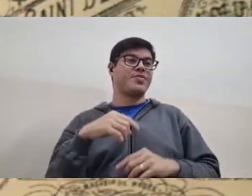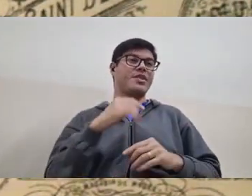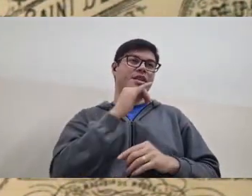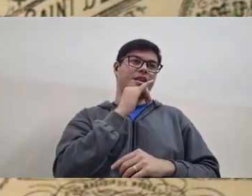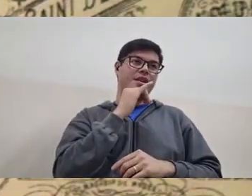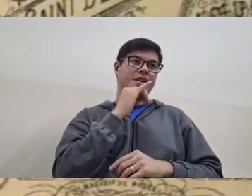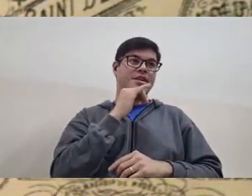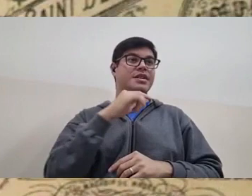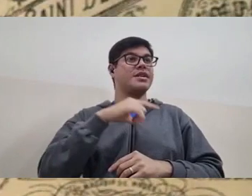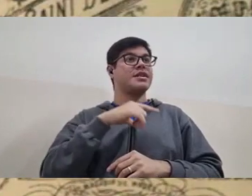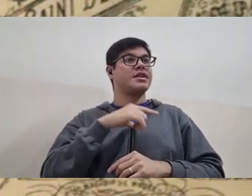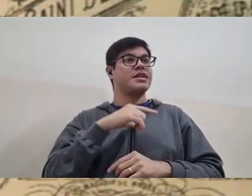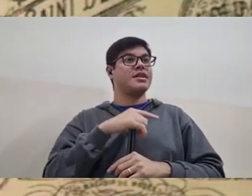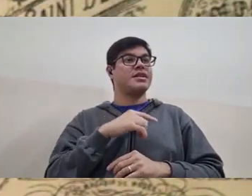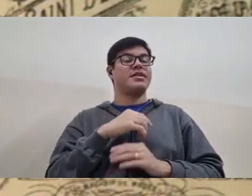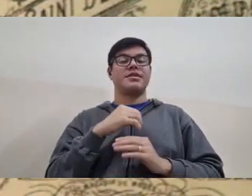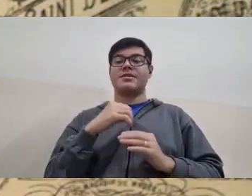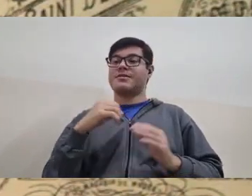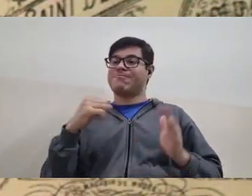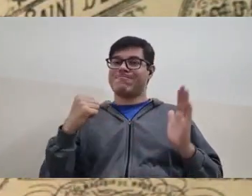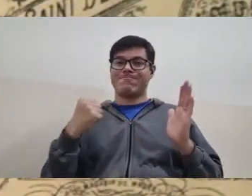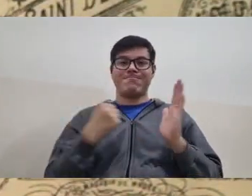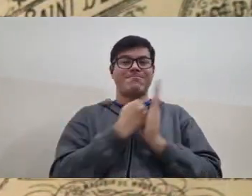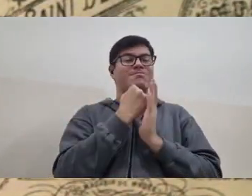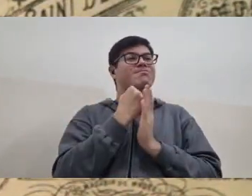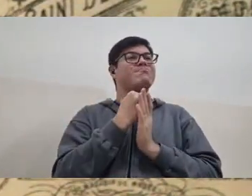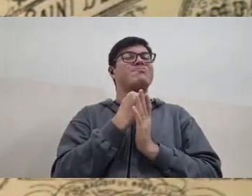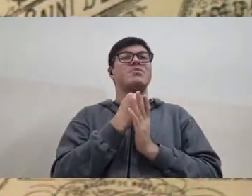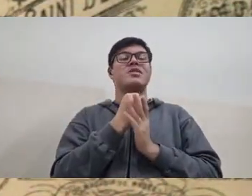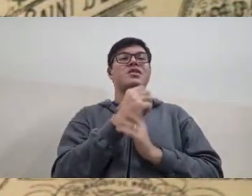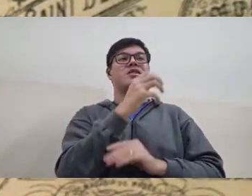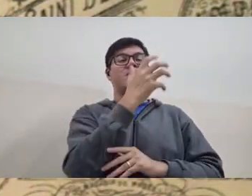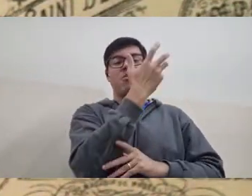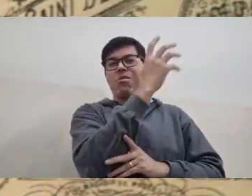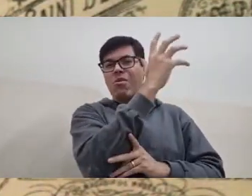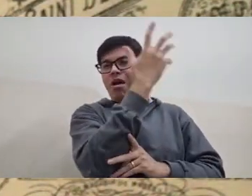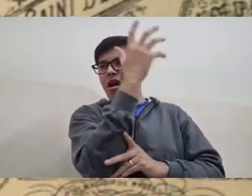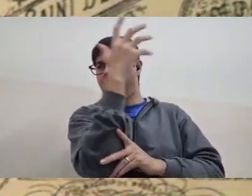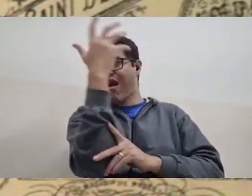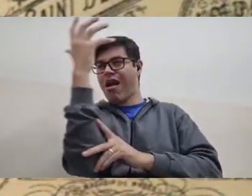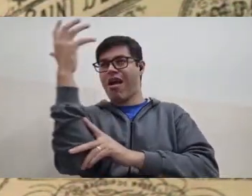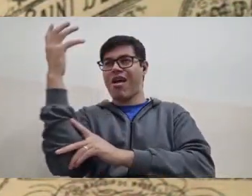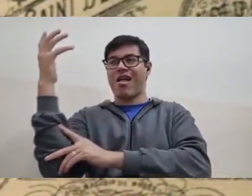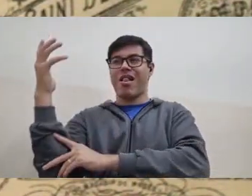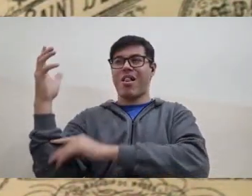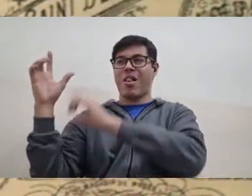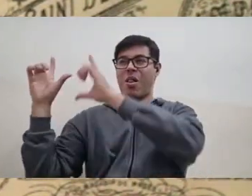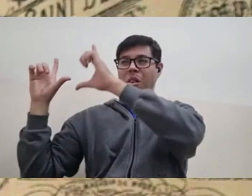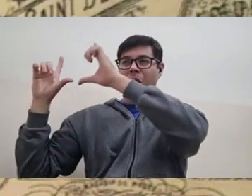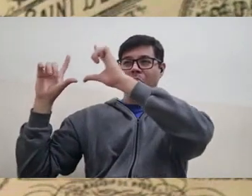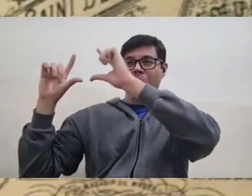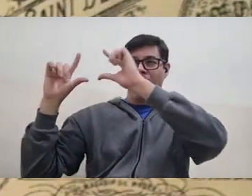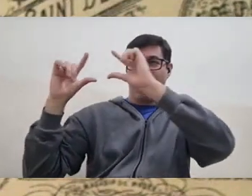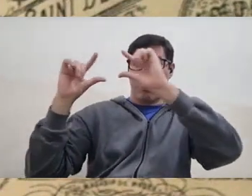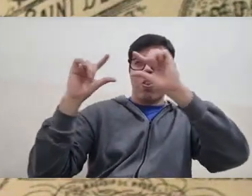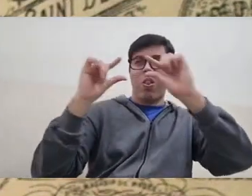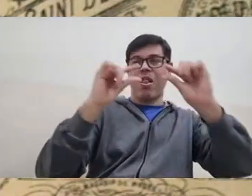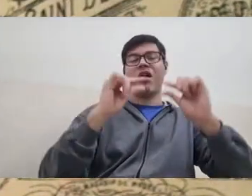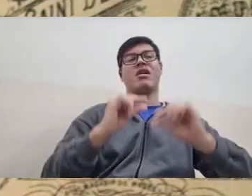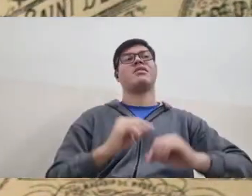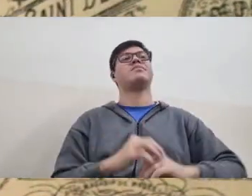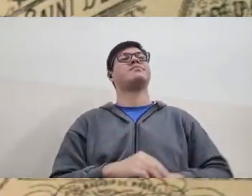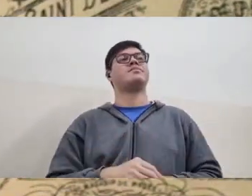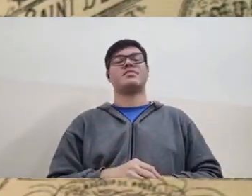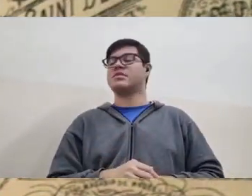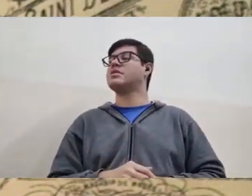teve esse impacto gigantesco do greening na... Nossa, o greening foi o terror dos citricultores. Com certeza. O pessoal achou